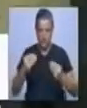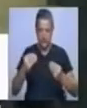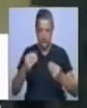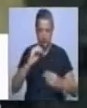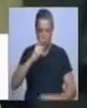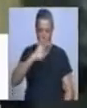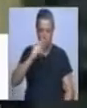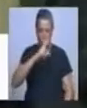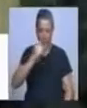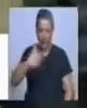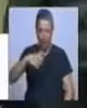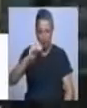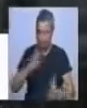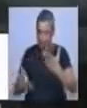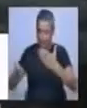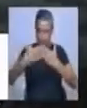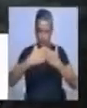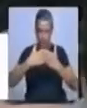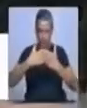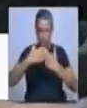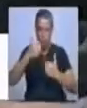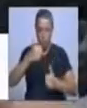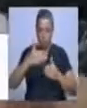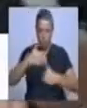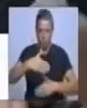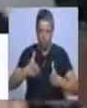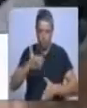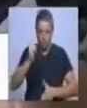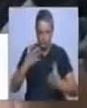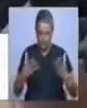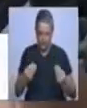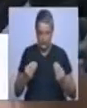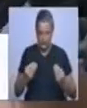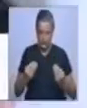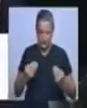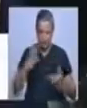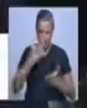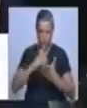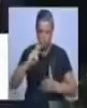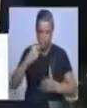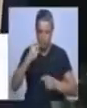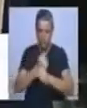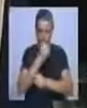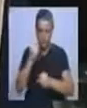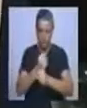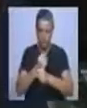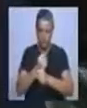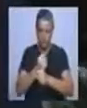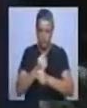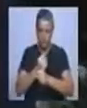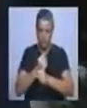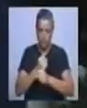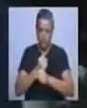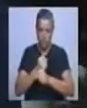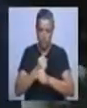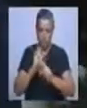está encerrado, o bloco central das 12 salas só duas estão a funcionar, o bloco torácico também